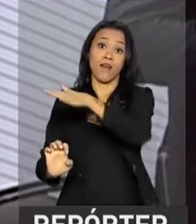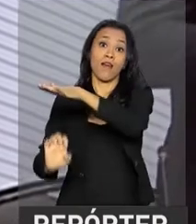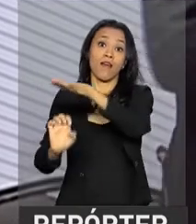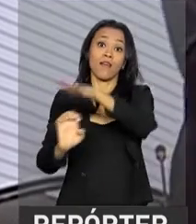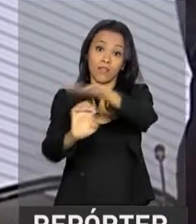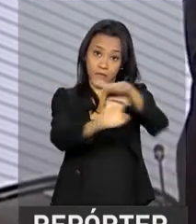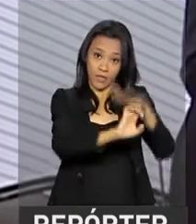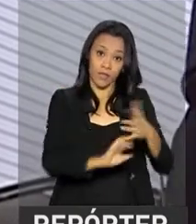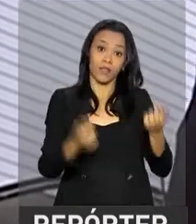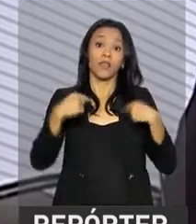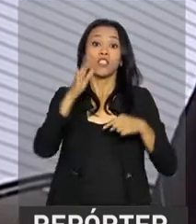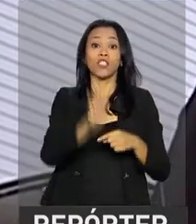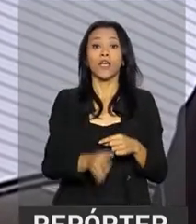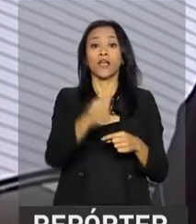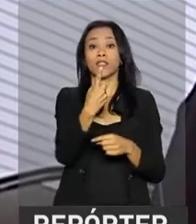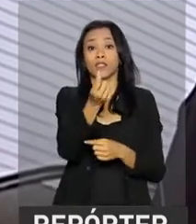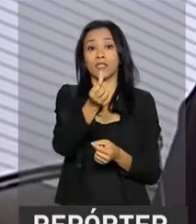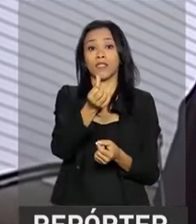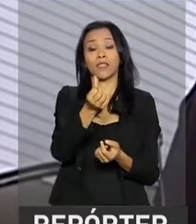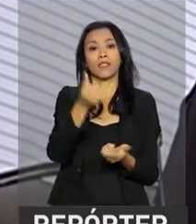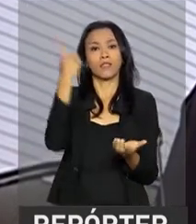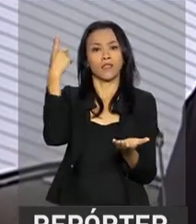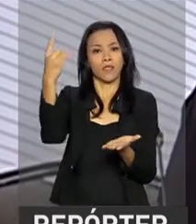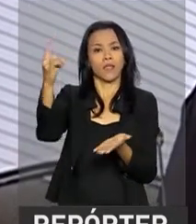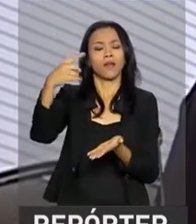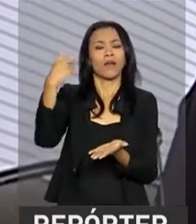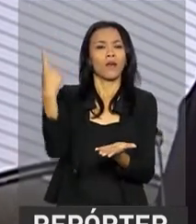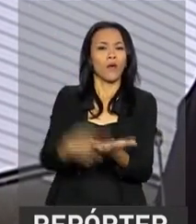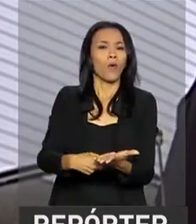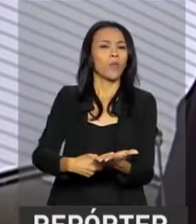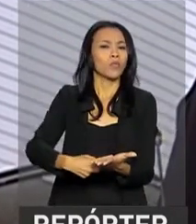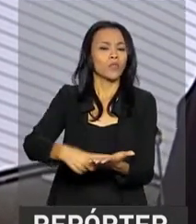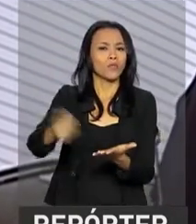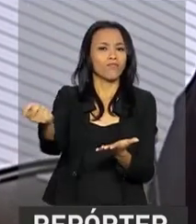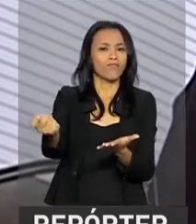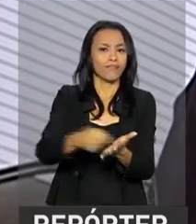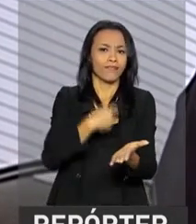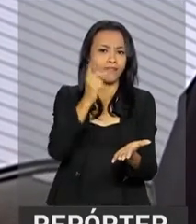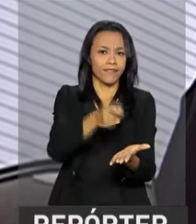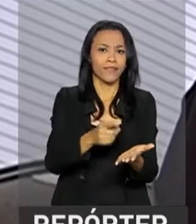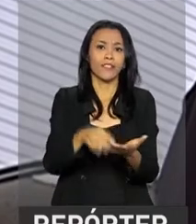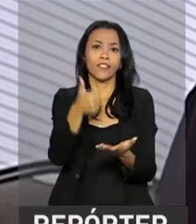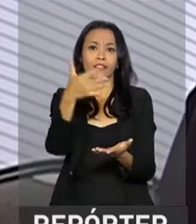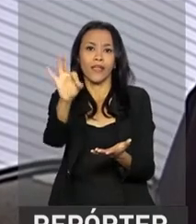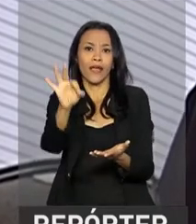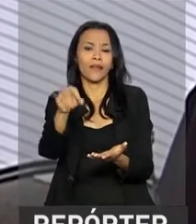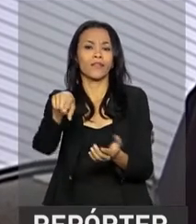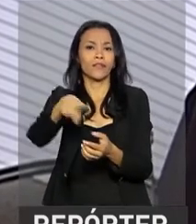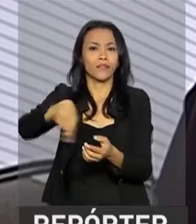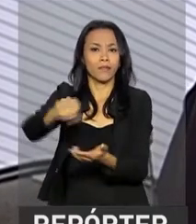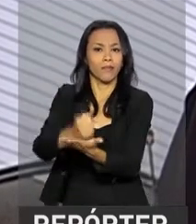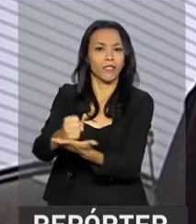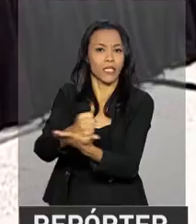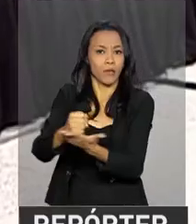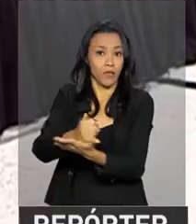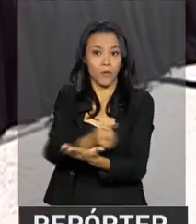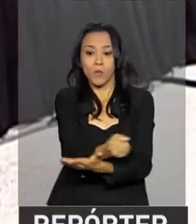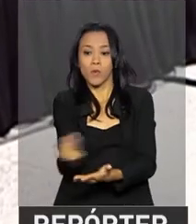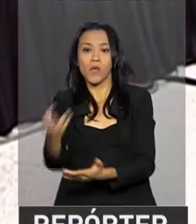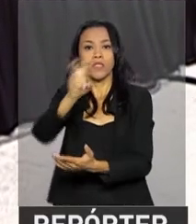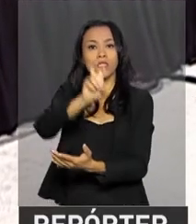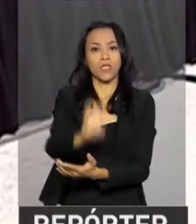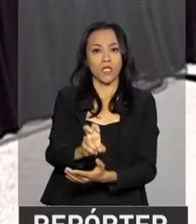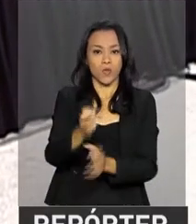assinados 16 termo de compromisso para o desenvolvimento de dez medicamentos biológicos por cinco laboratórios públicos o